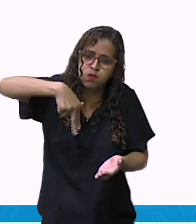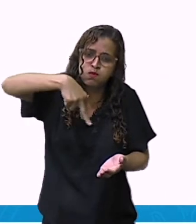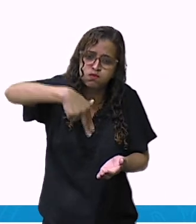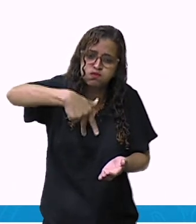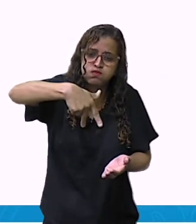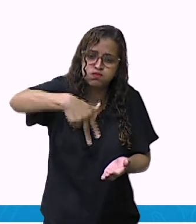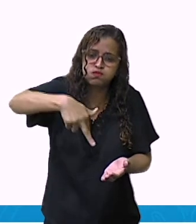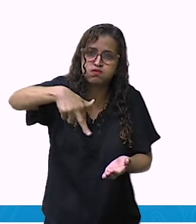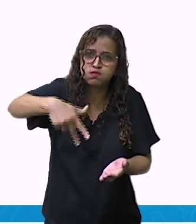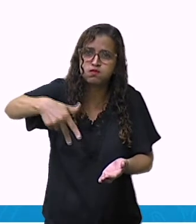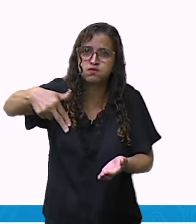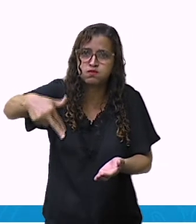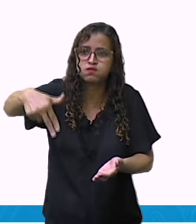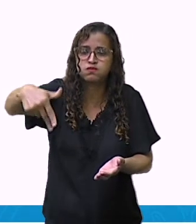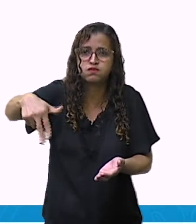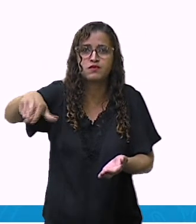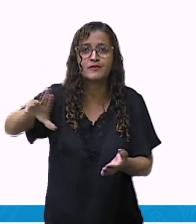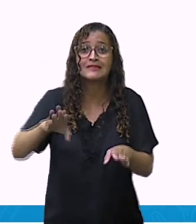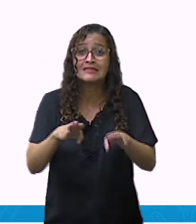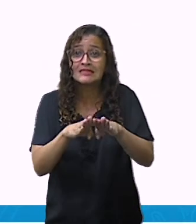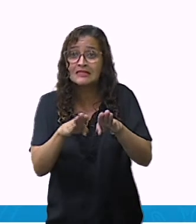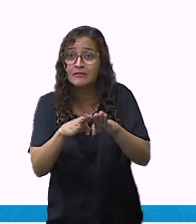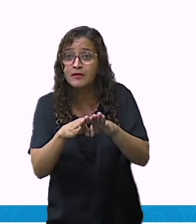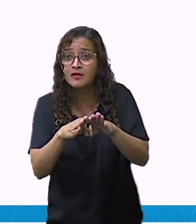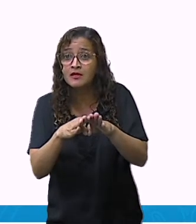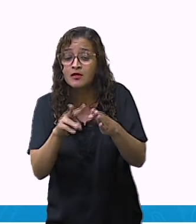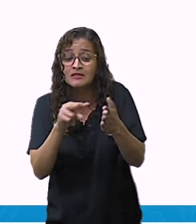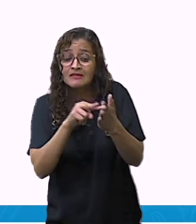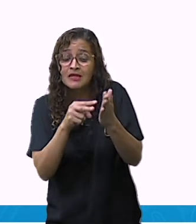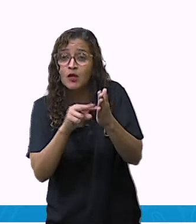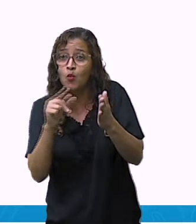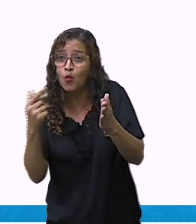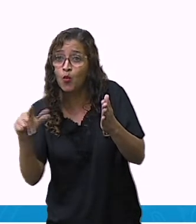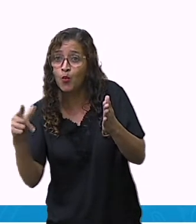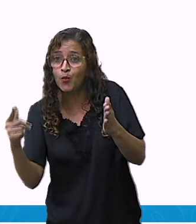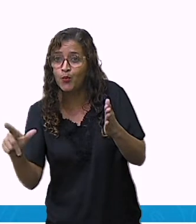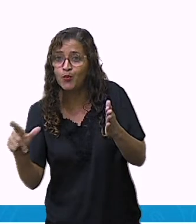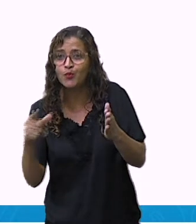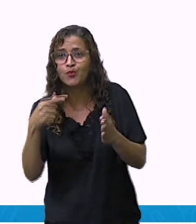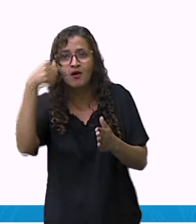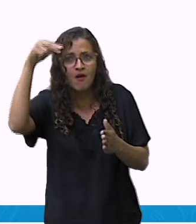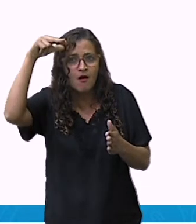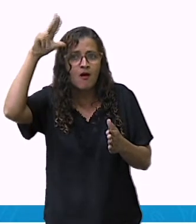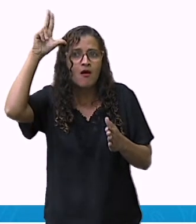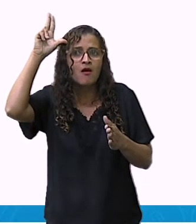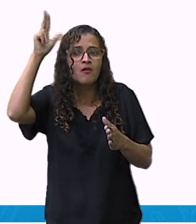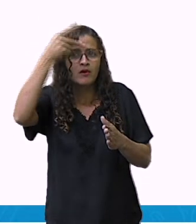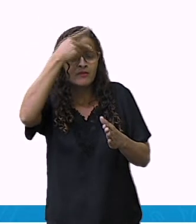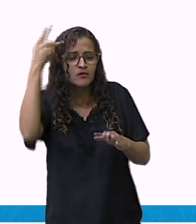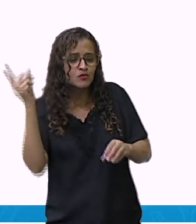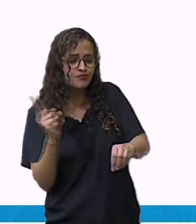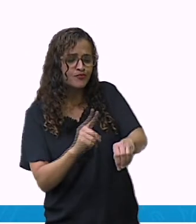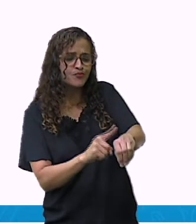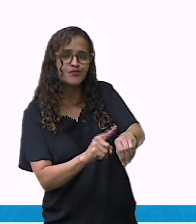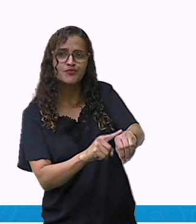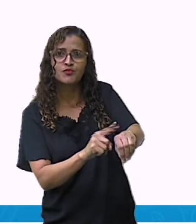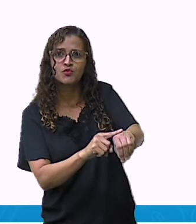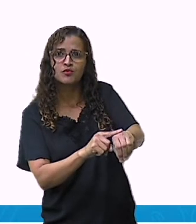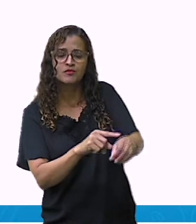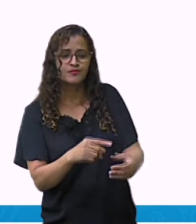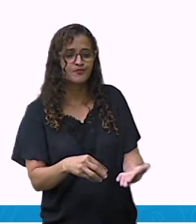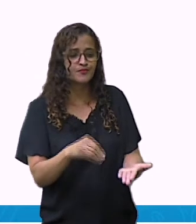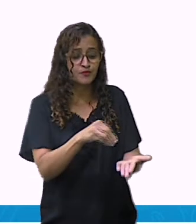das pequenas peças de xadrez que são colocadas na fileira da frente e